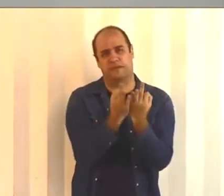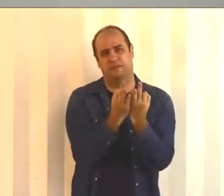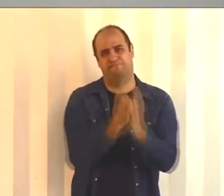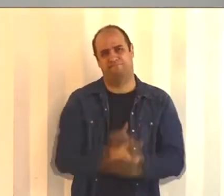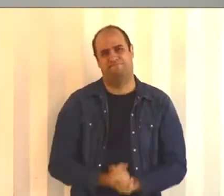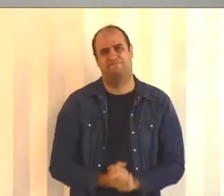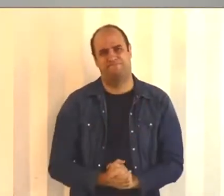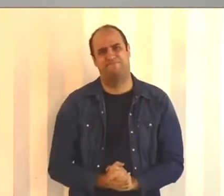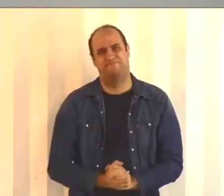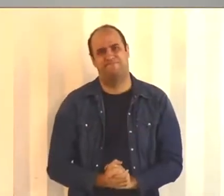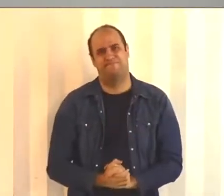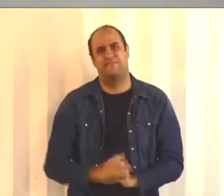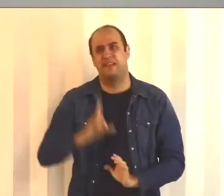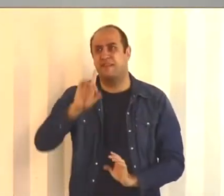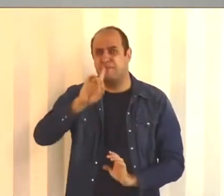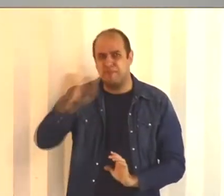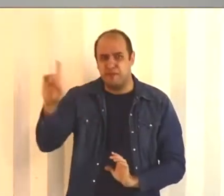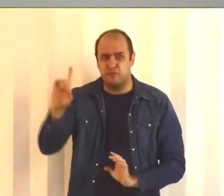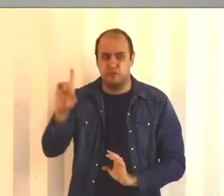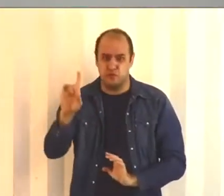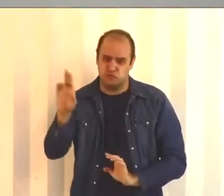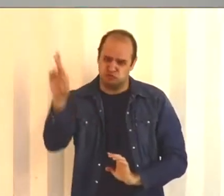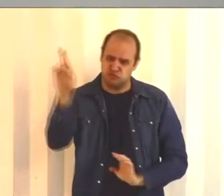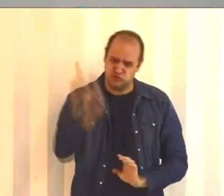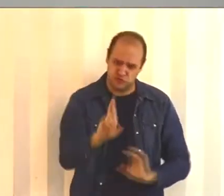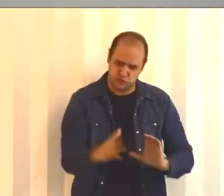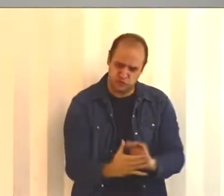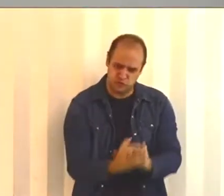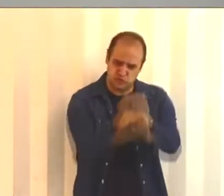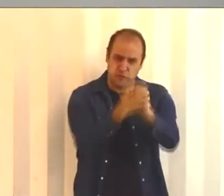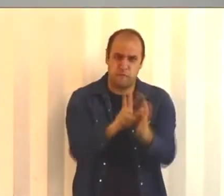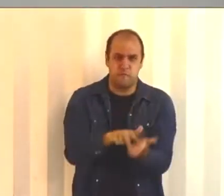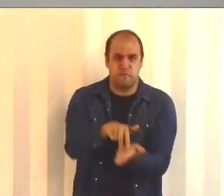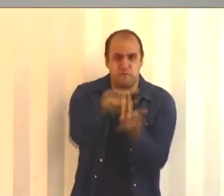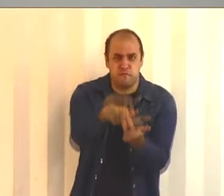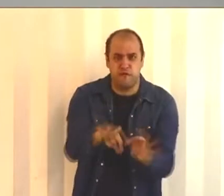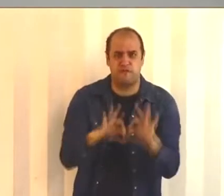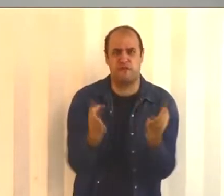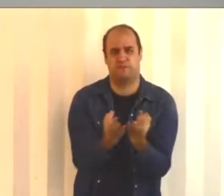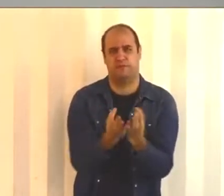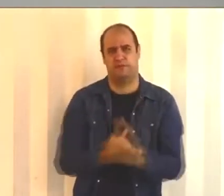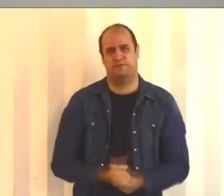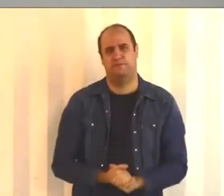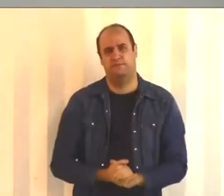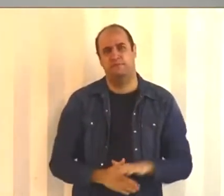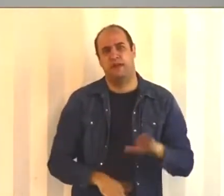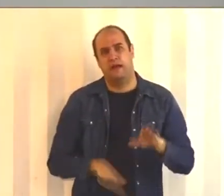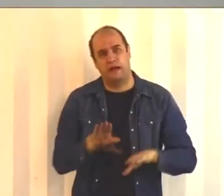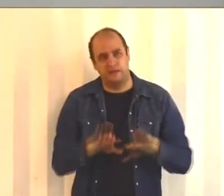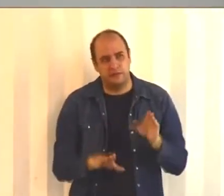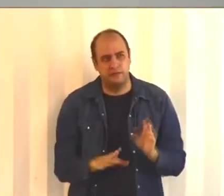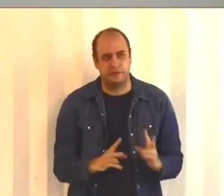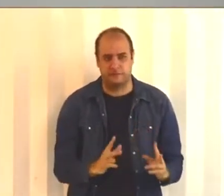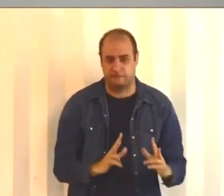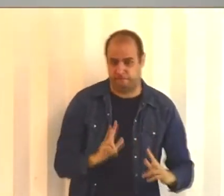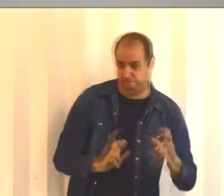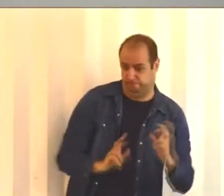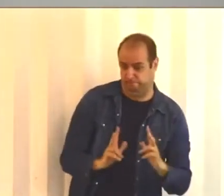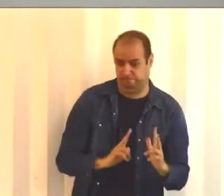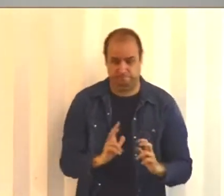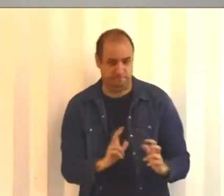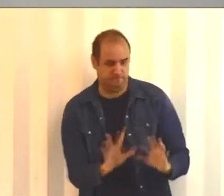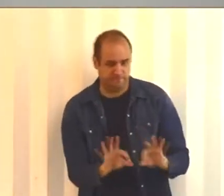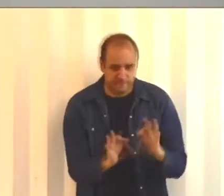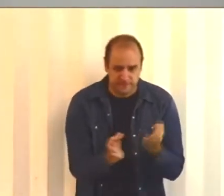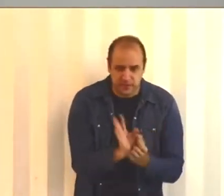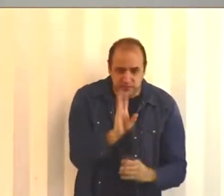A família é ainda sustentada por aquele que a criou. Às vezes a família sofre fogo amigo, pessoas estão dentro